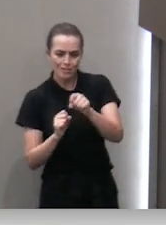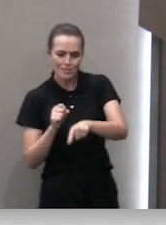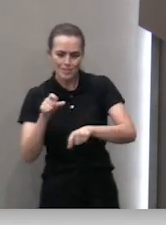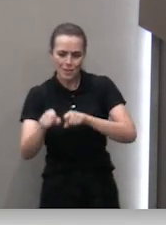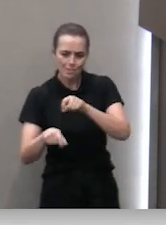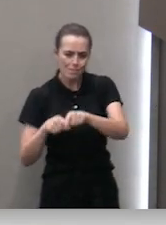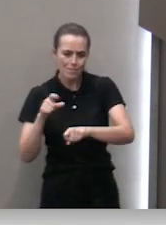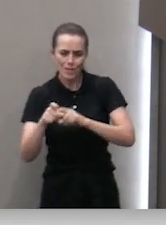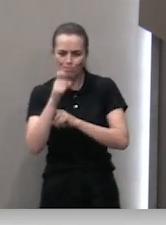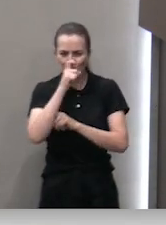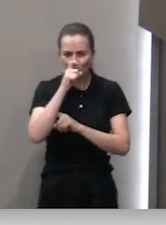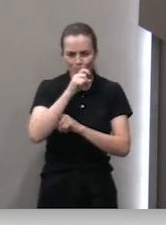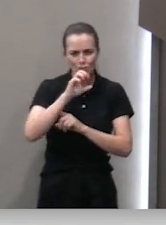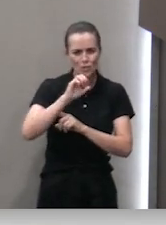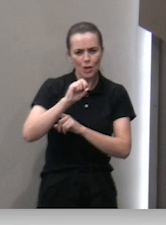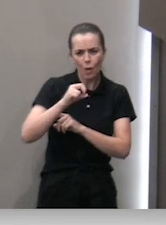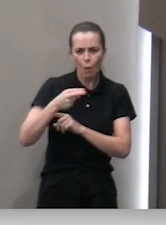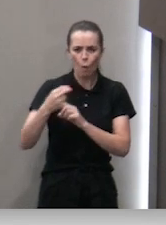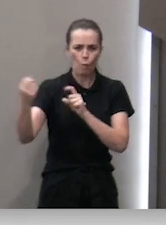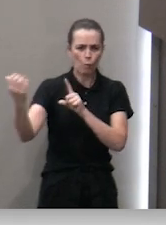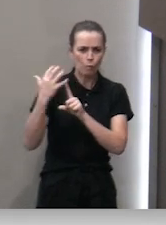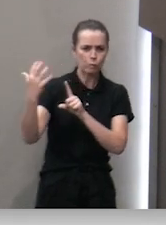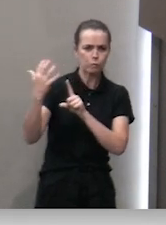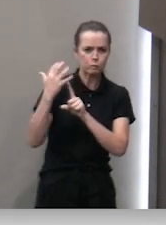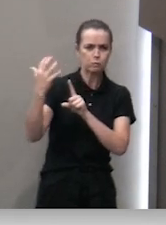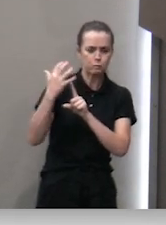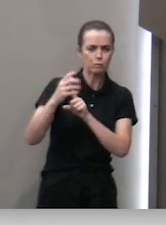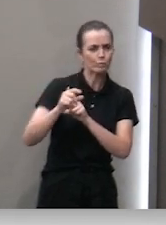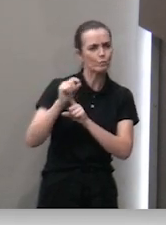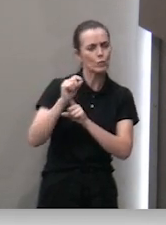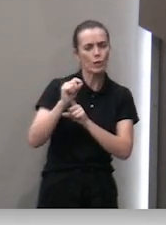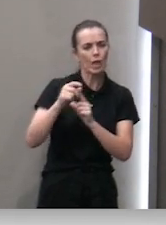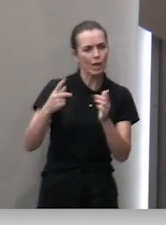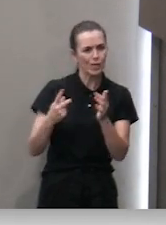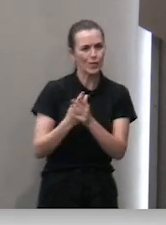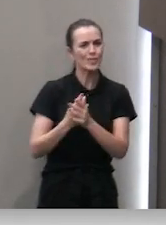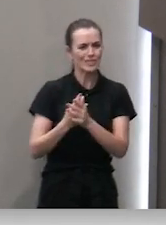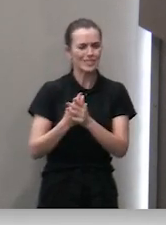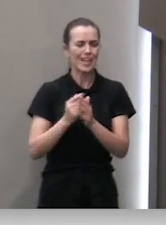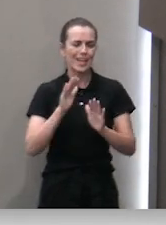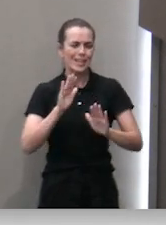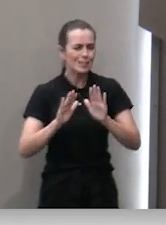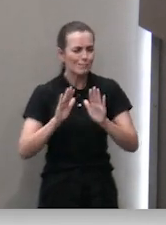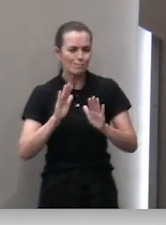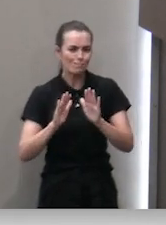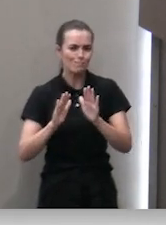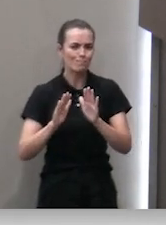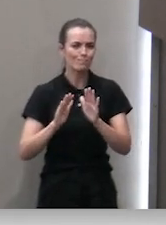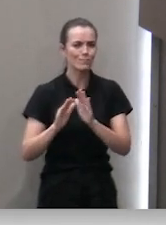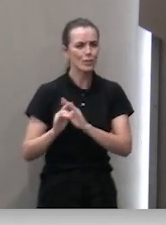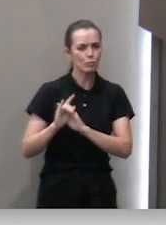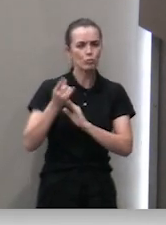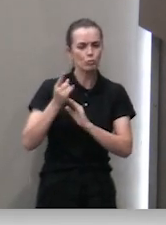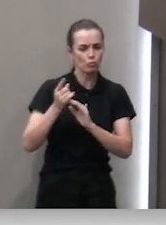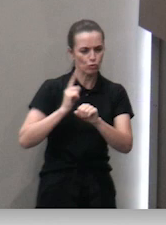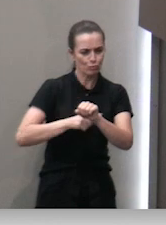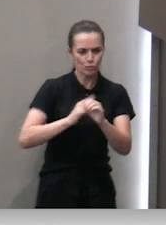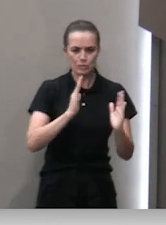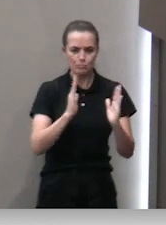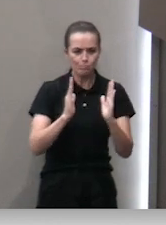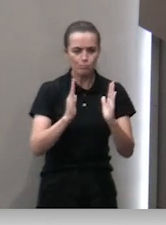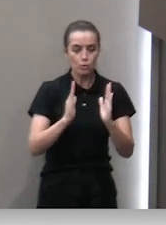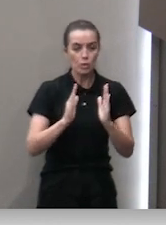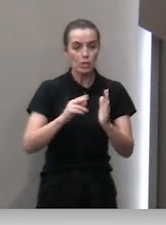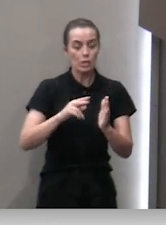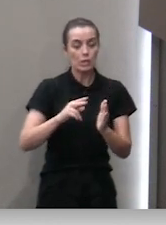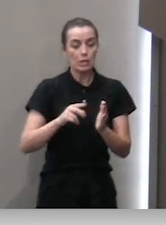ou até mesmo ameaças, como temos observado nos últimos tempos, a fim de desestabilizar os servidores, pois quando